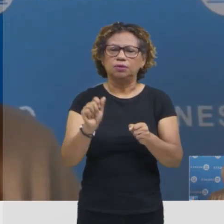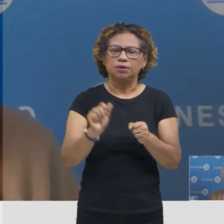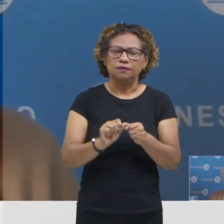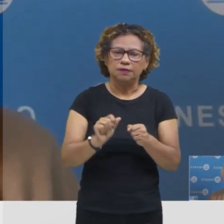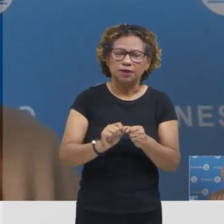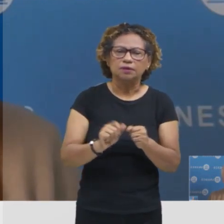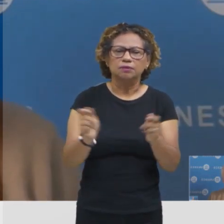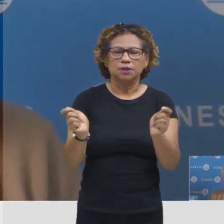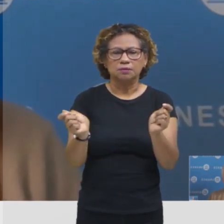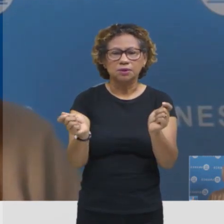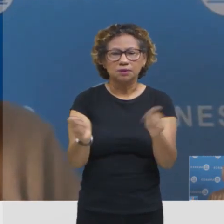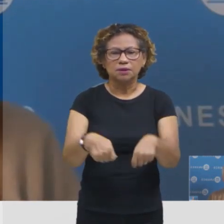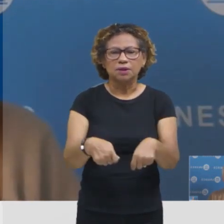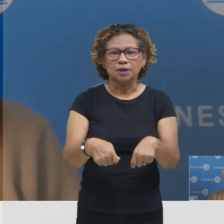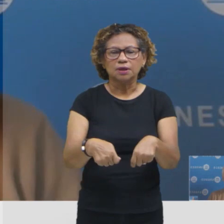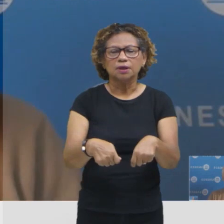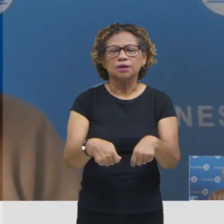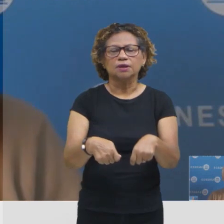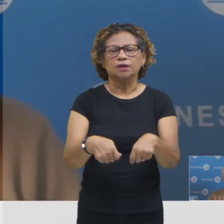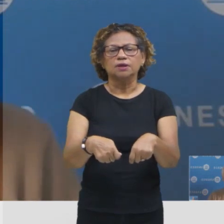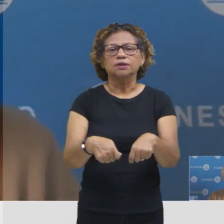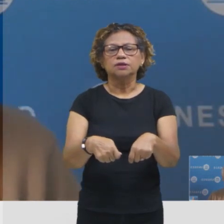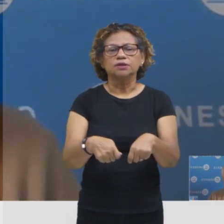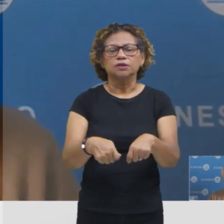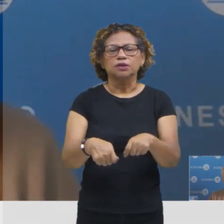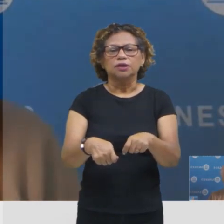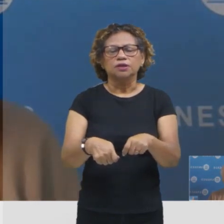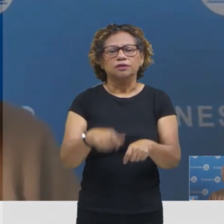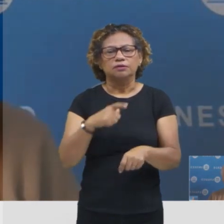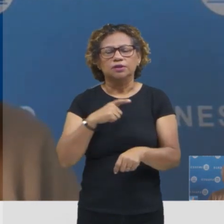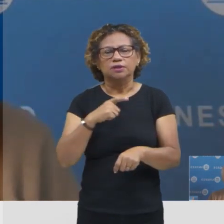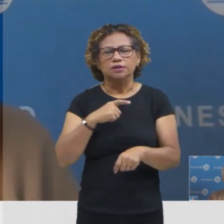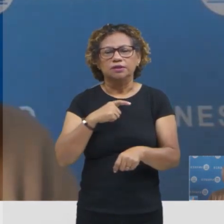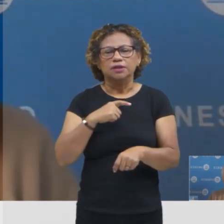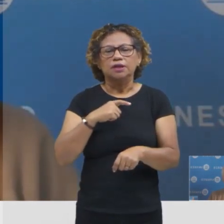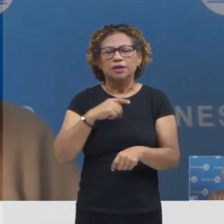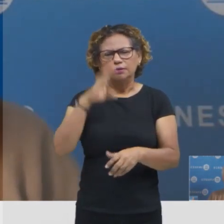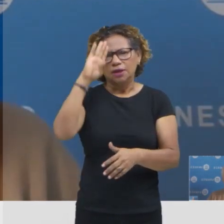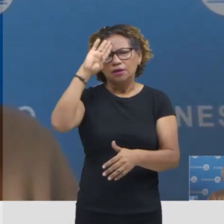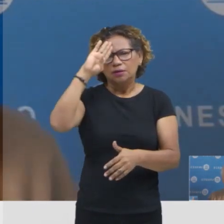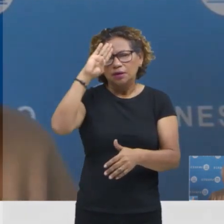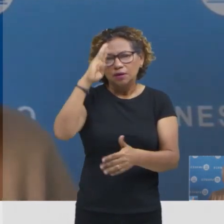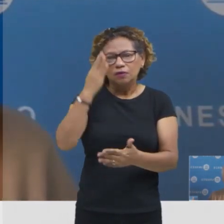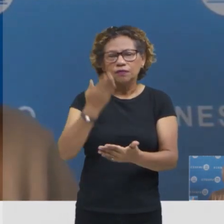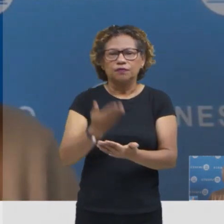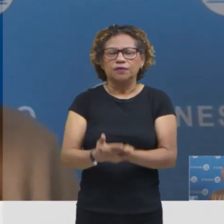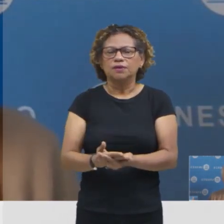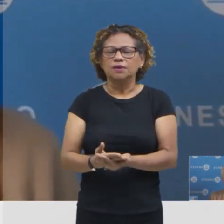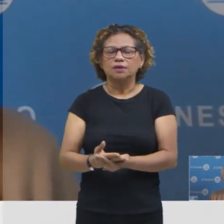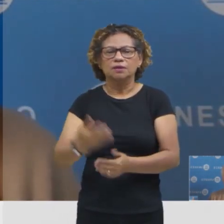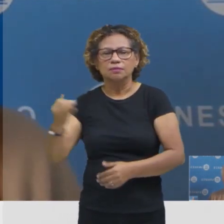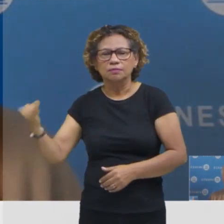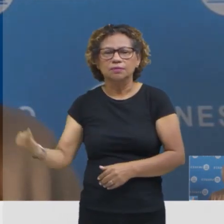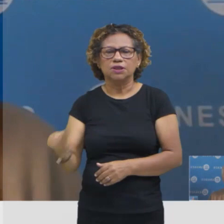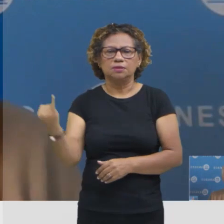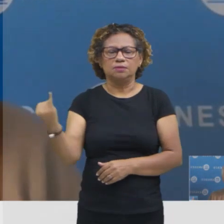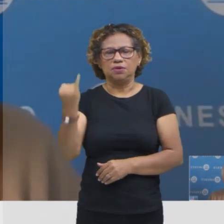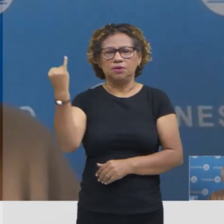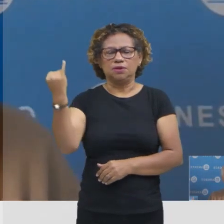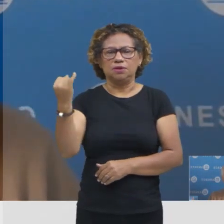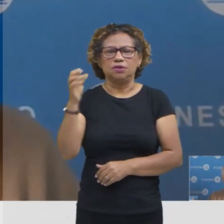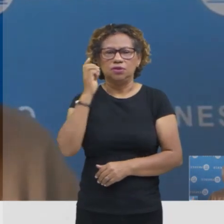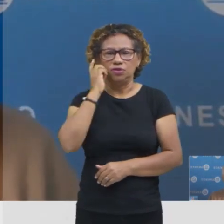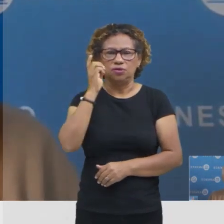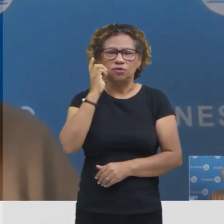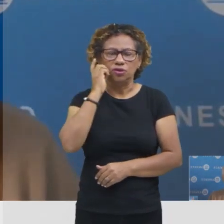a capacidade de instaurar confiança. A confiança é central nos dias de hoje. E